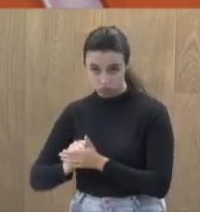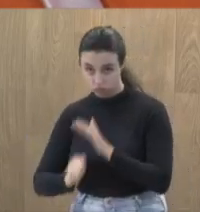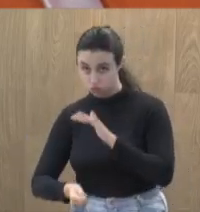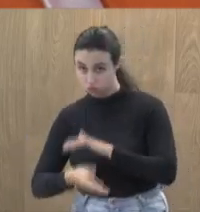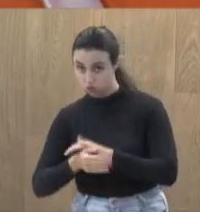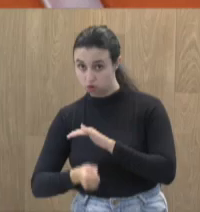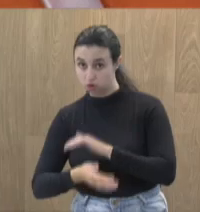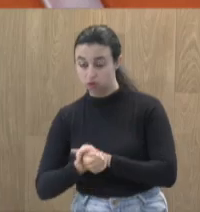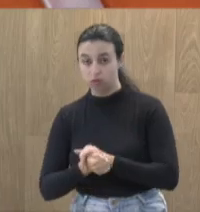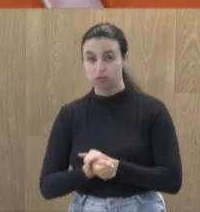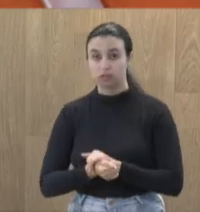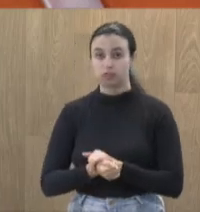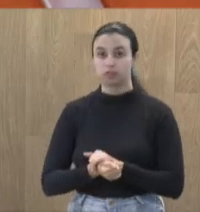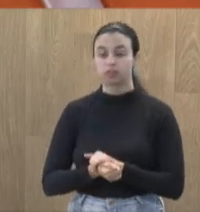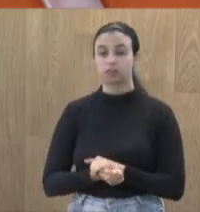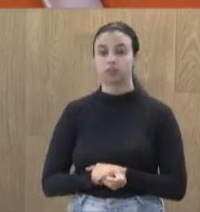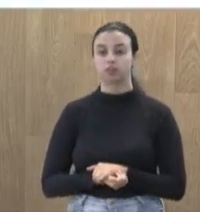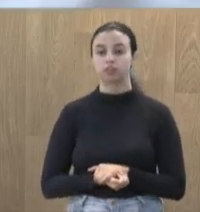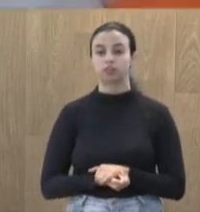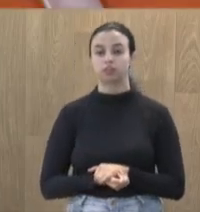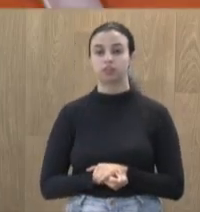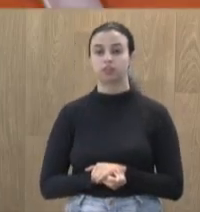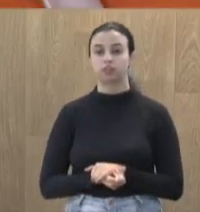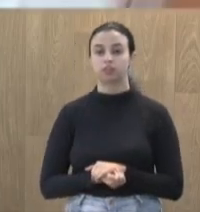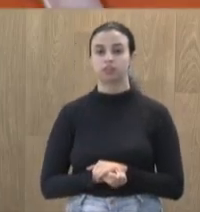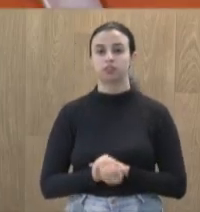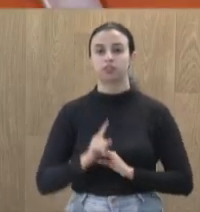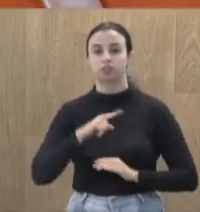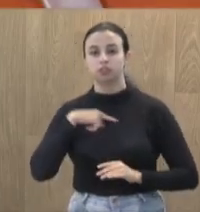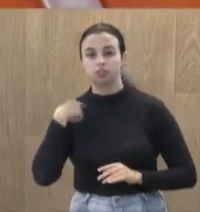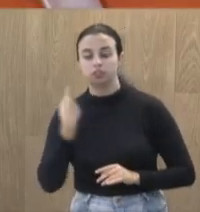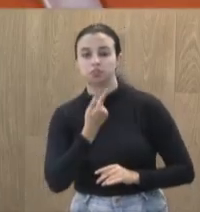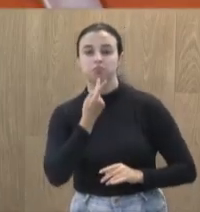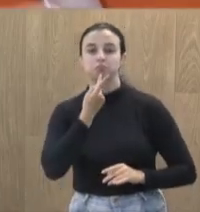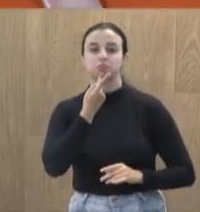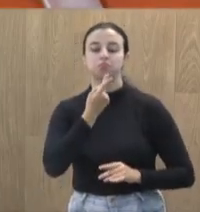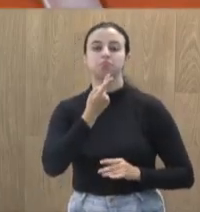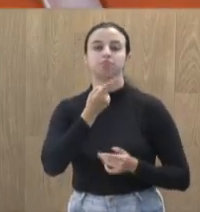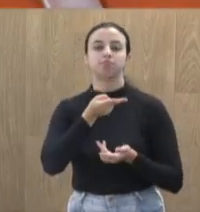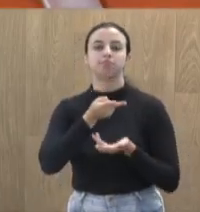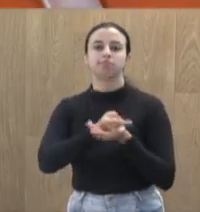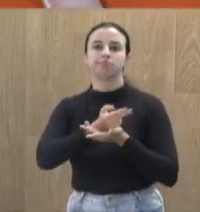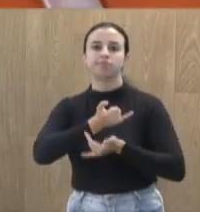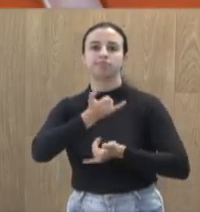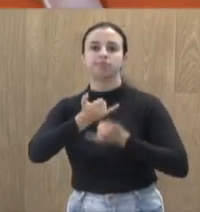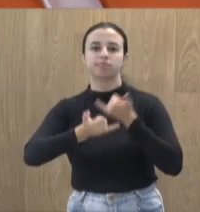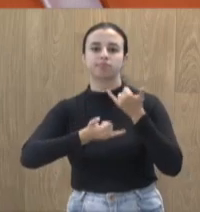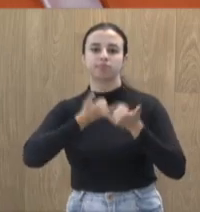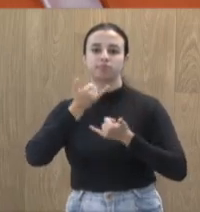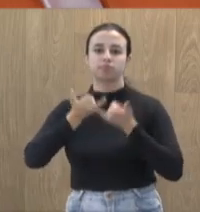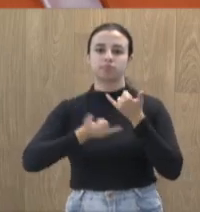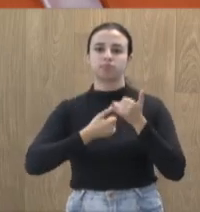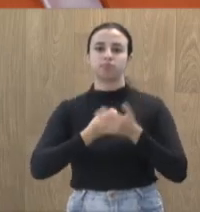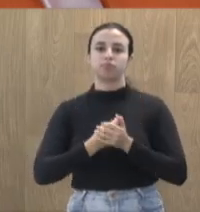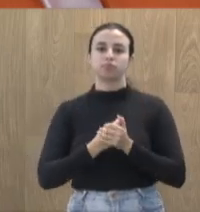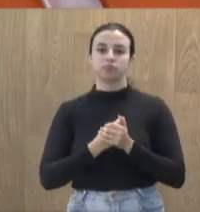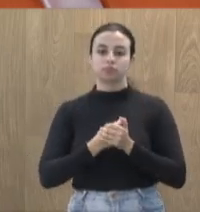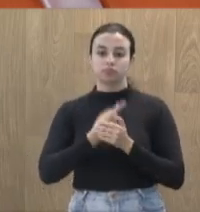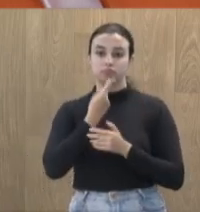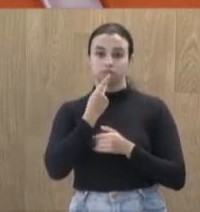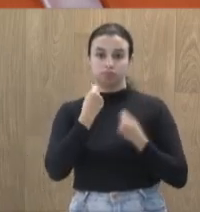Brinquedo de montão? A gente vai fazendo rima. É agradável falar aqui. Não precisa de um papel, não precisa de